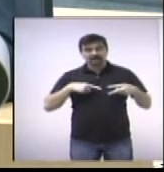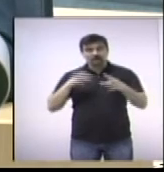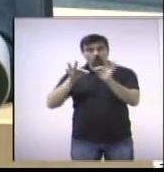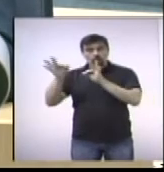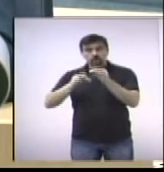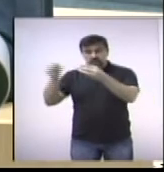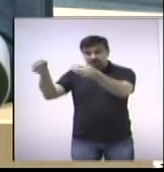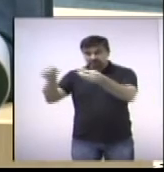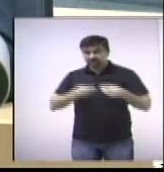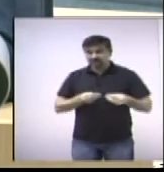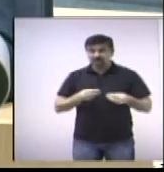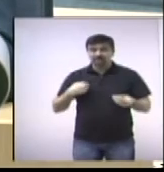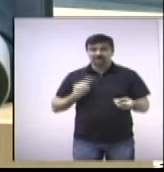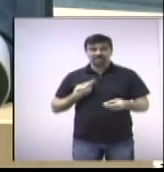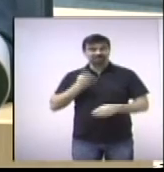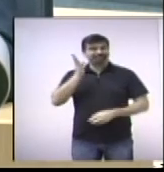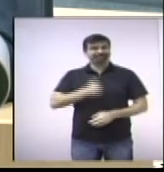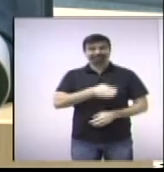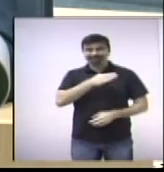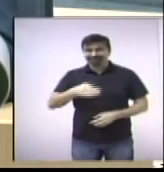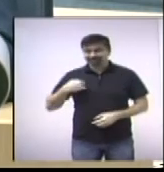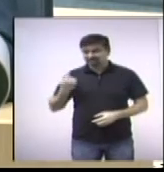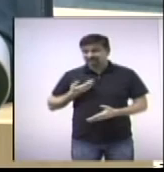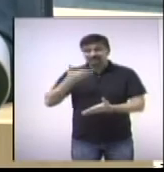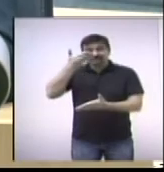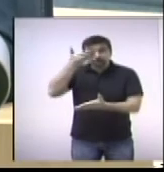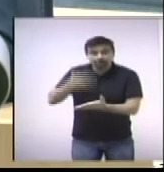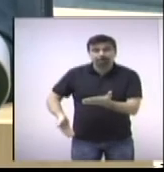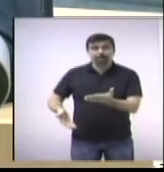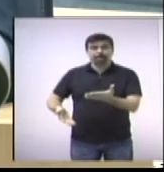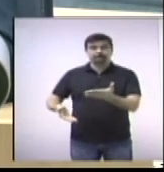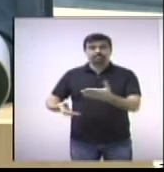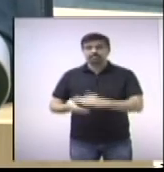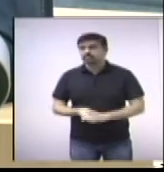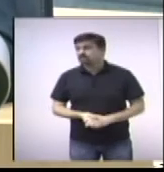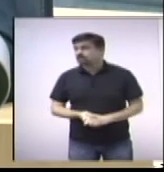rejeitado pelo vereador Palito. Por causa de um voto, nós perdemos